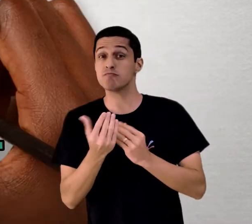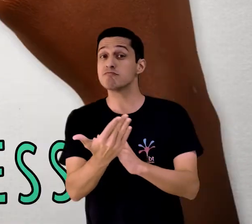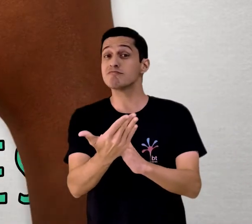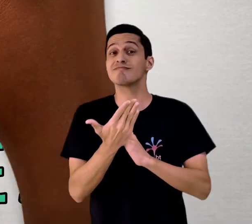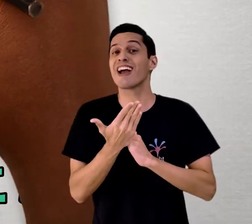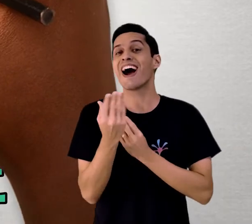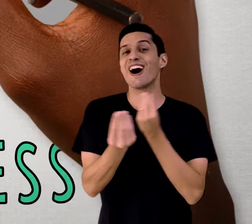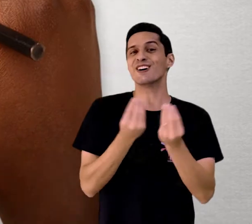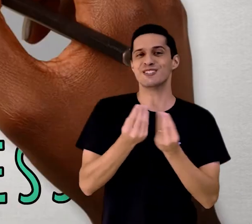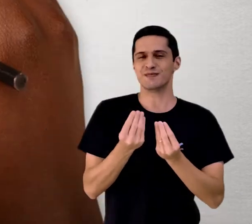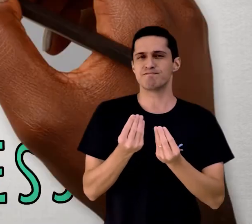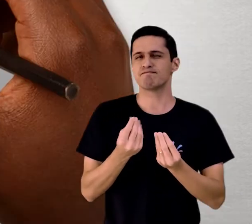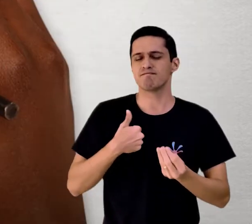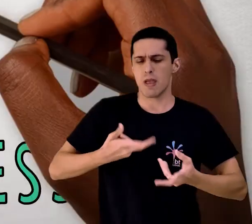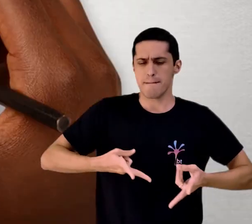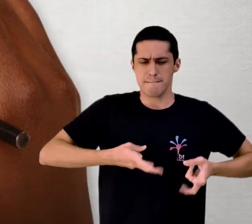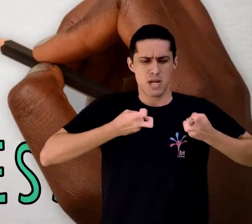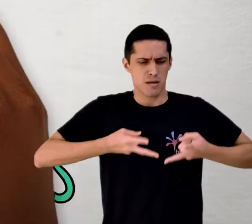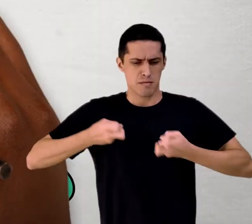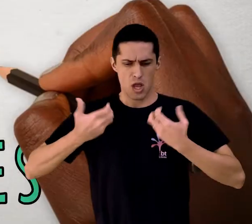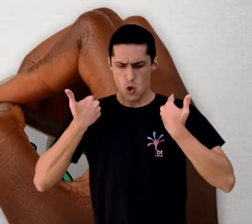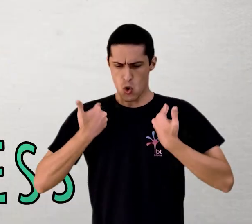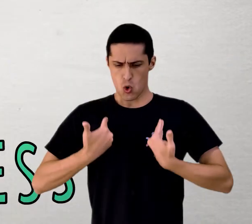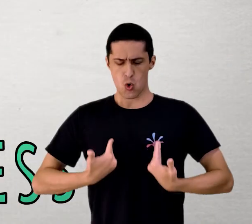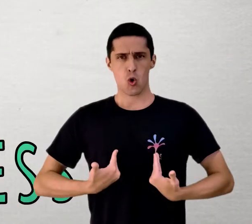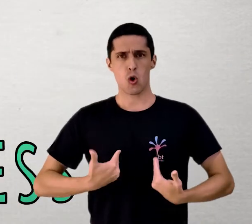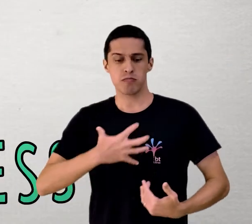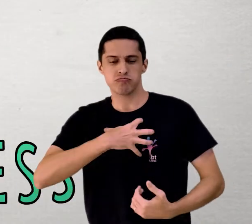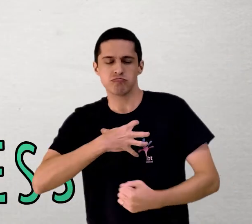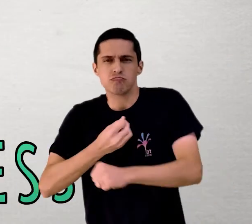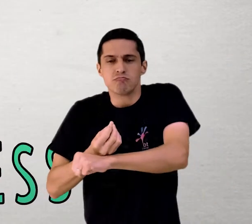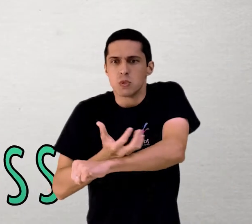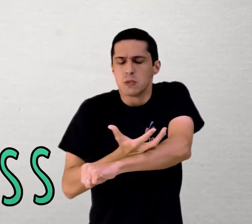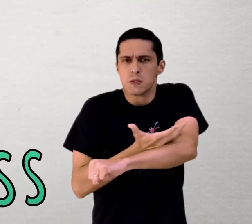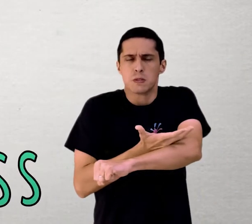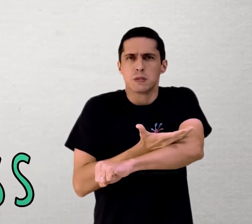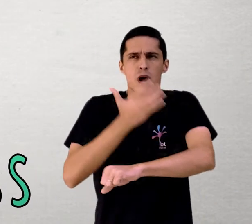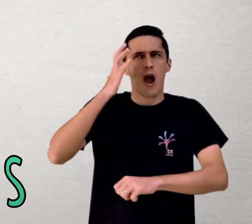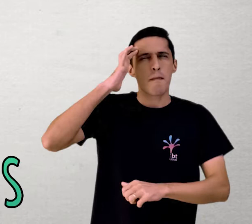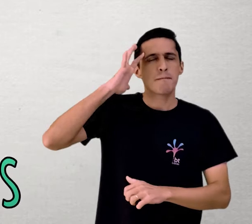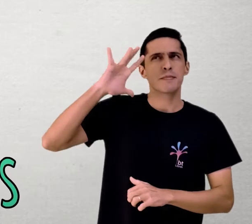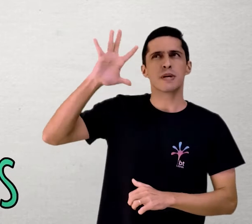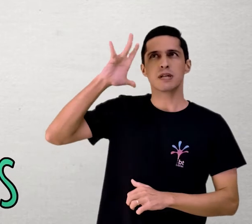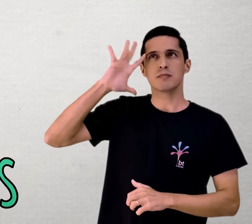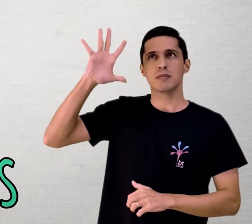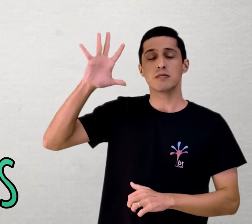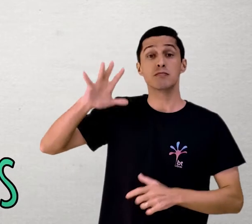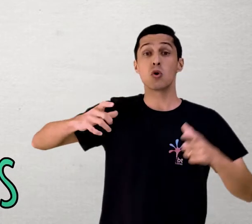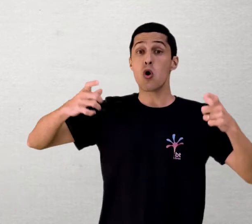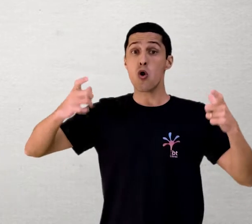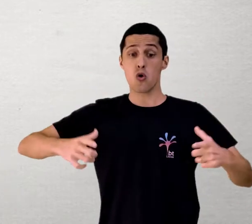as nossas reações e sensações corporais, emoções, pensamentos, o próprio ambiente no qual estamos